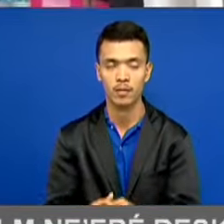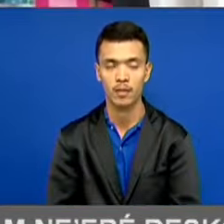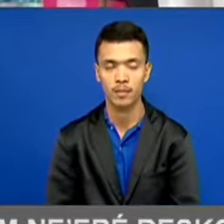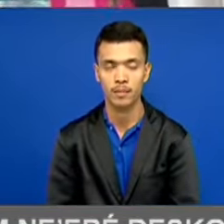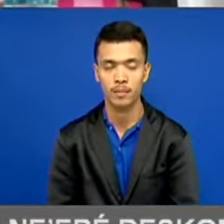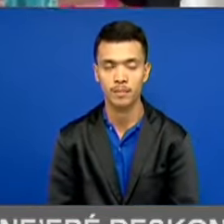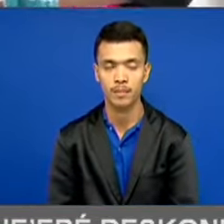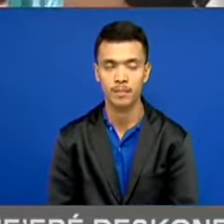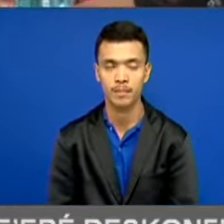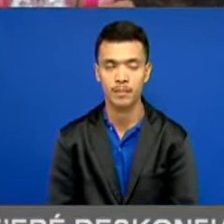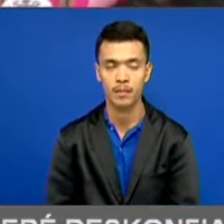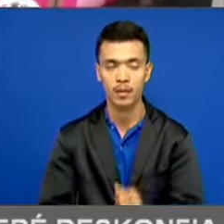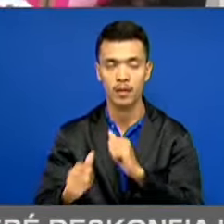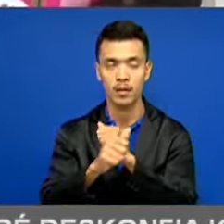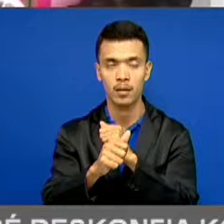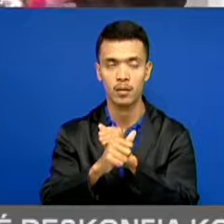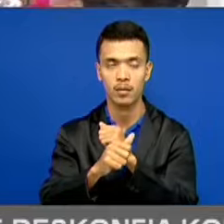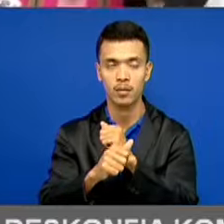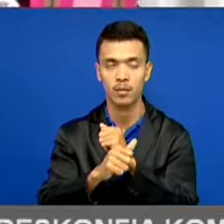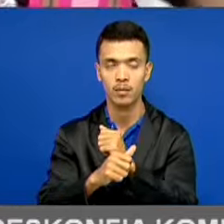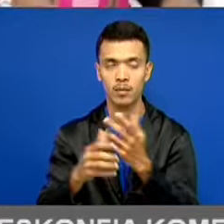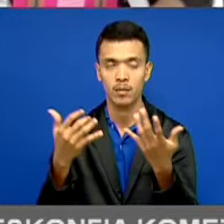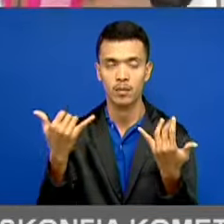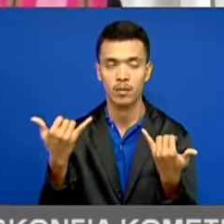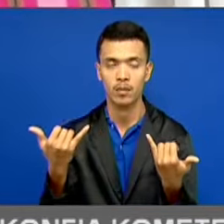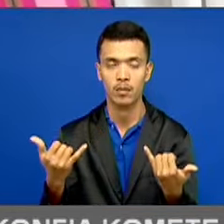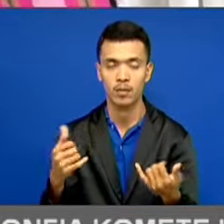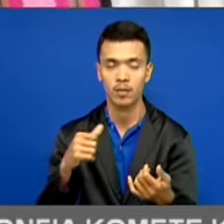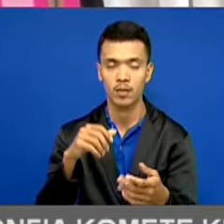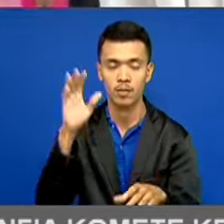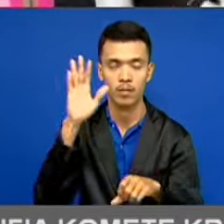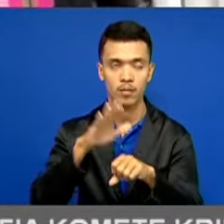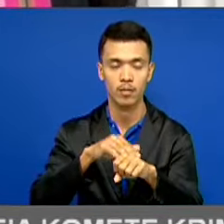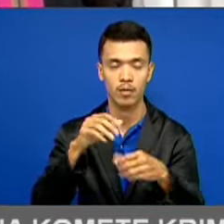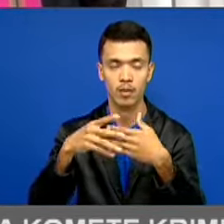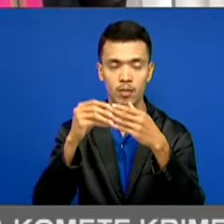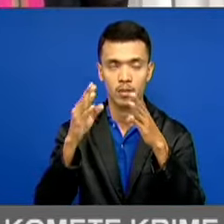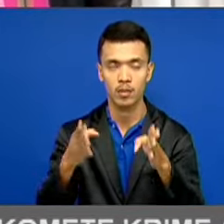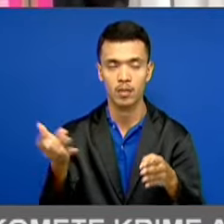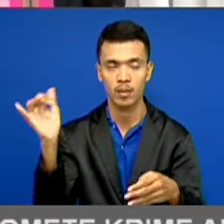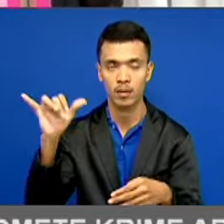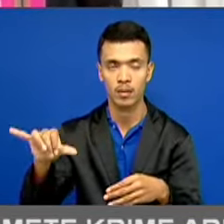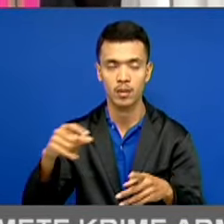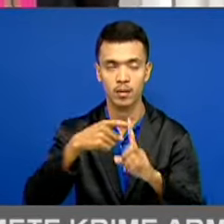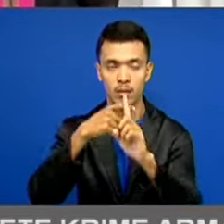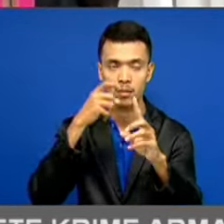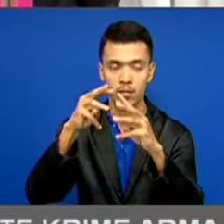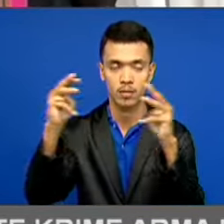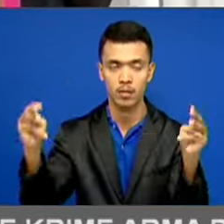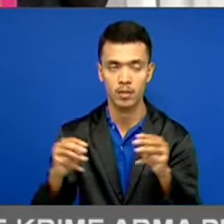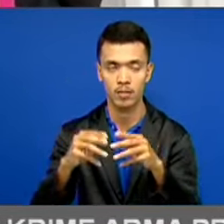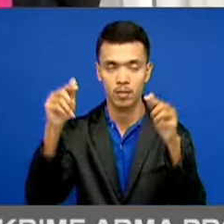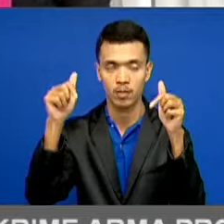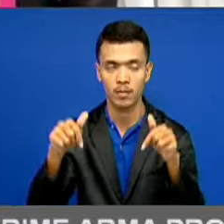principal no nosso assunto na Bemaca ou em bolo autoridade local Sira e a nível município mas a fato ainda